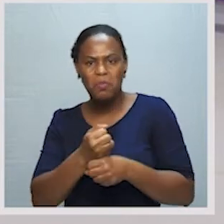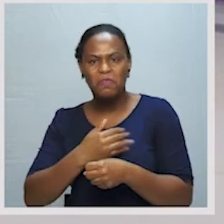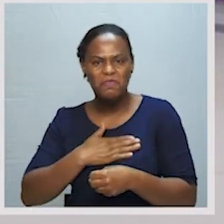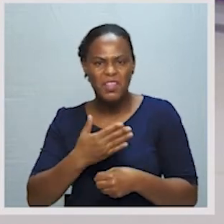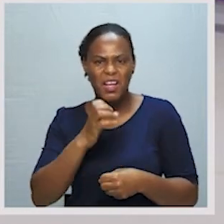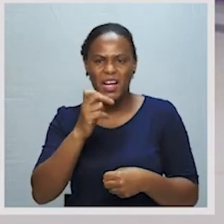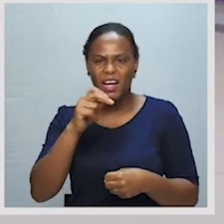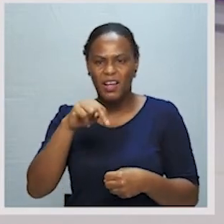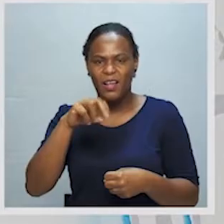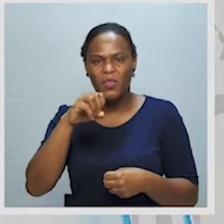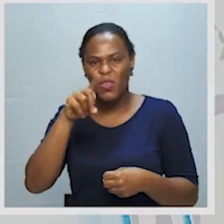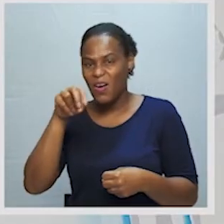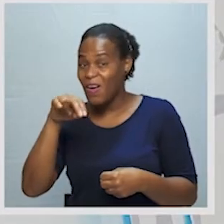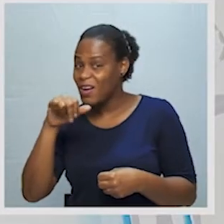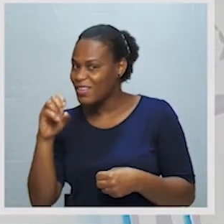canónica?